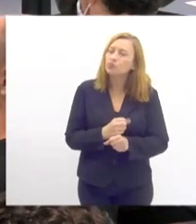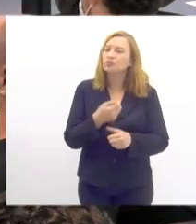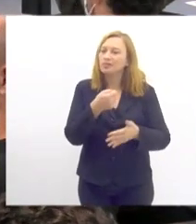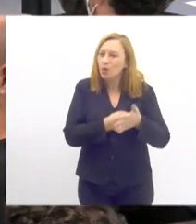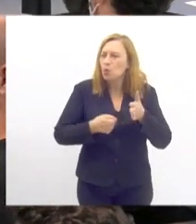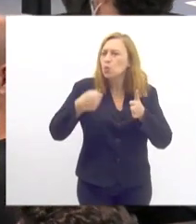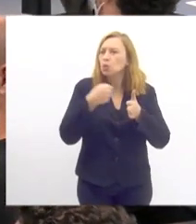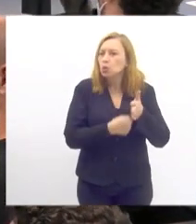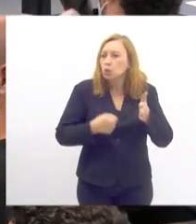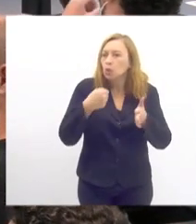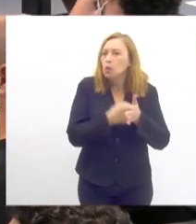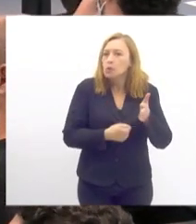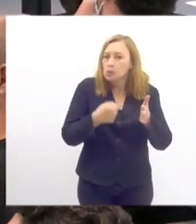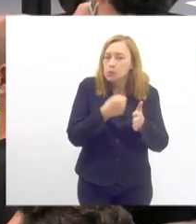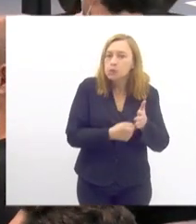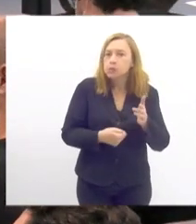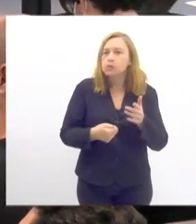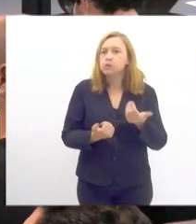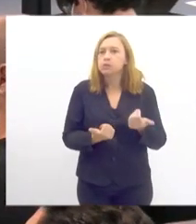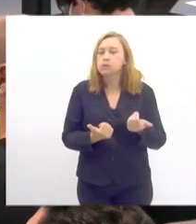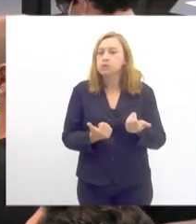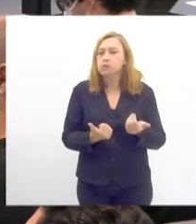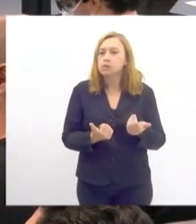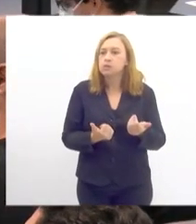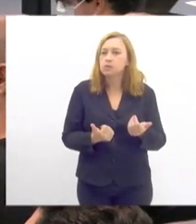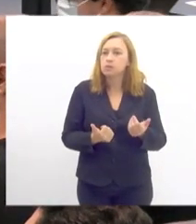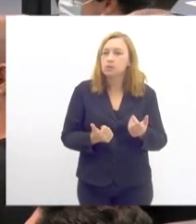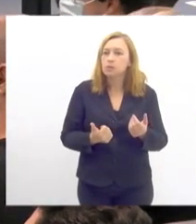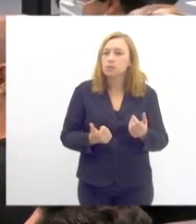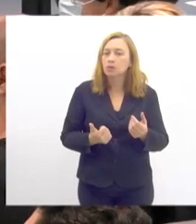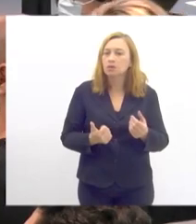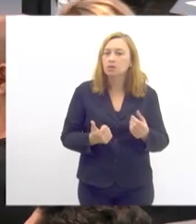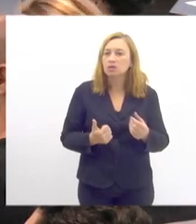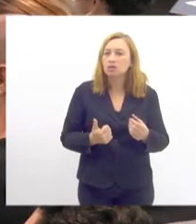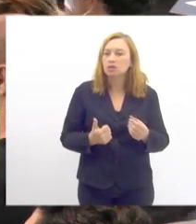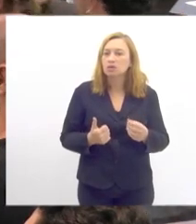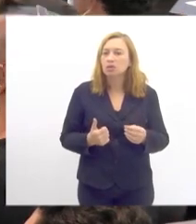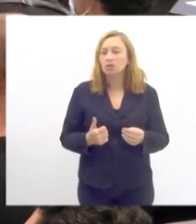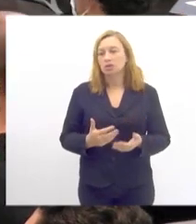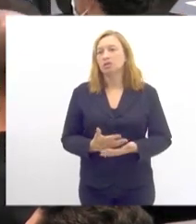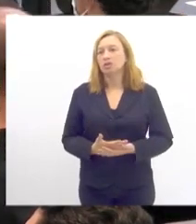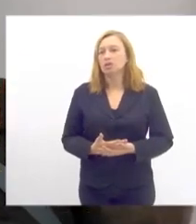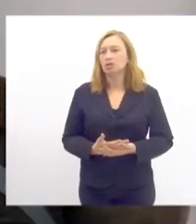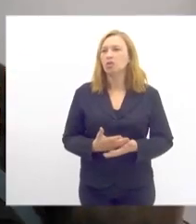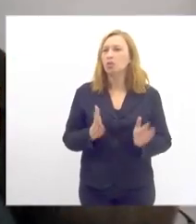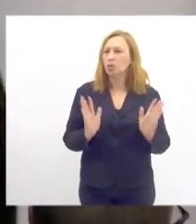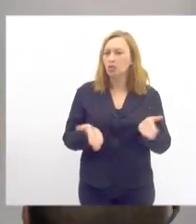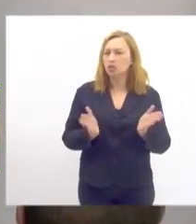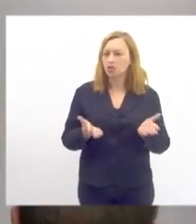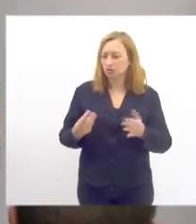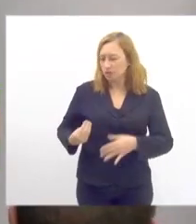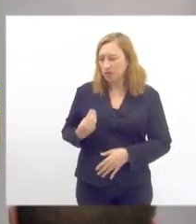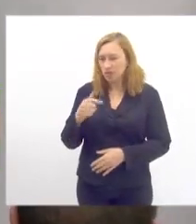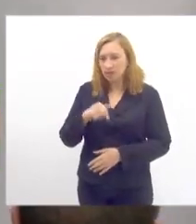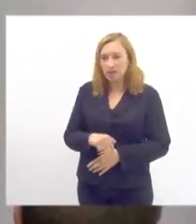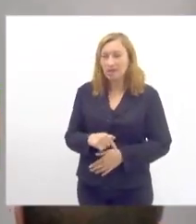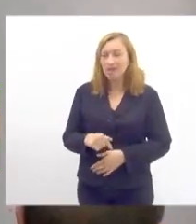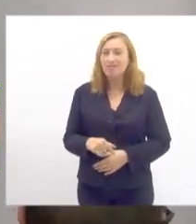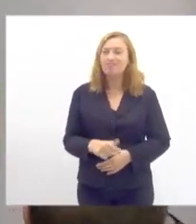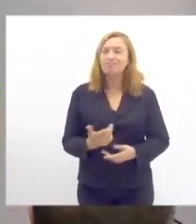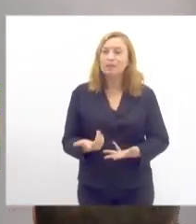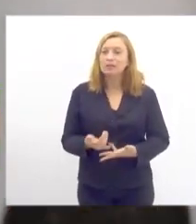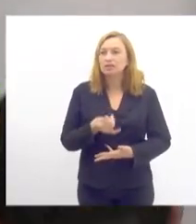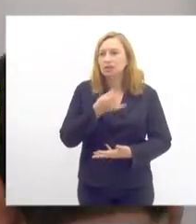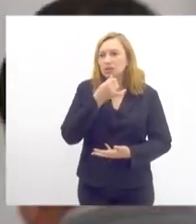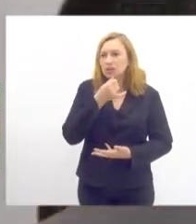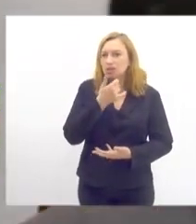lutando a favor de tudo isso que a gente hoje chega aqui. E é lamentável não